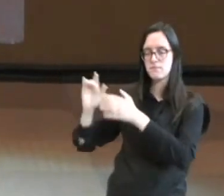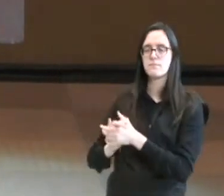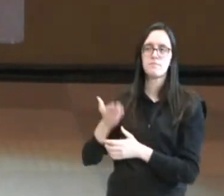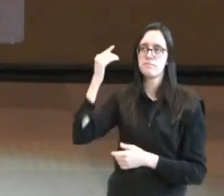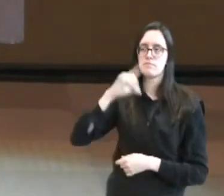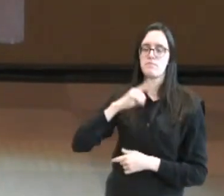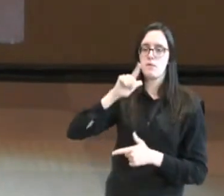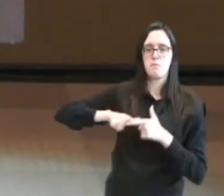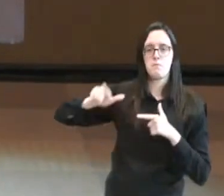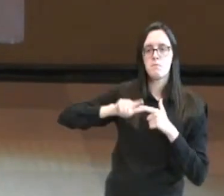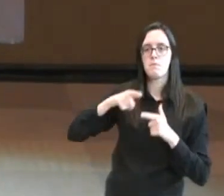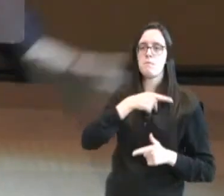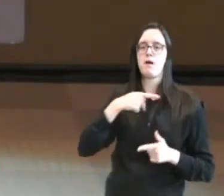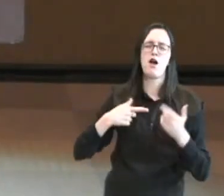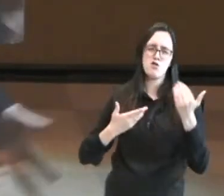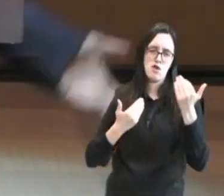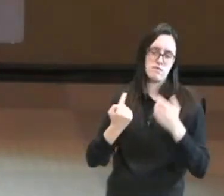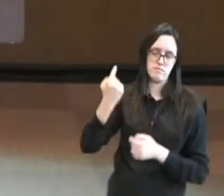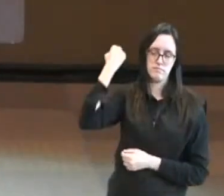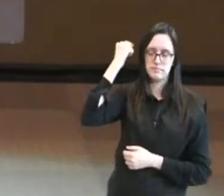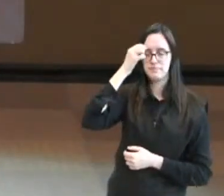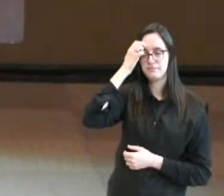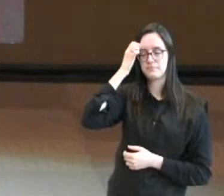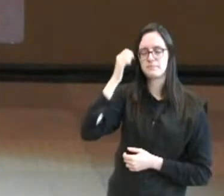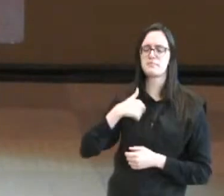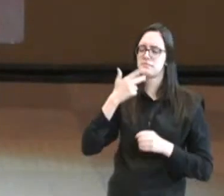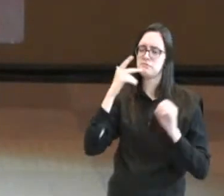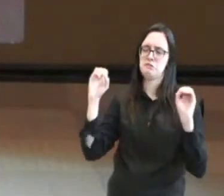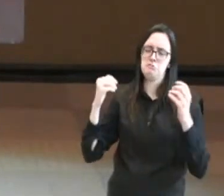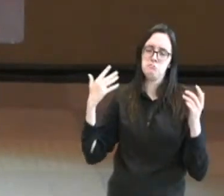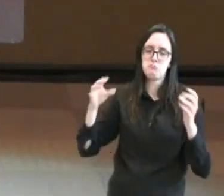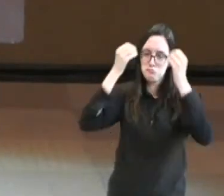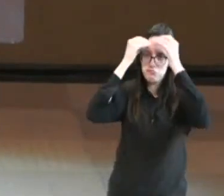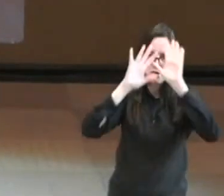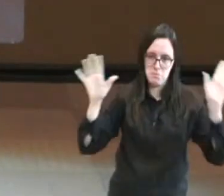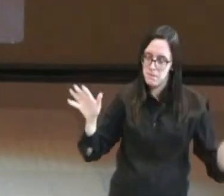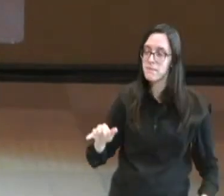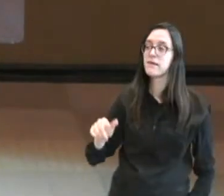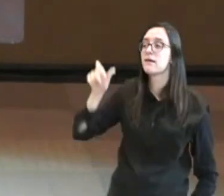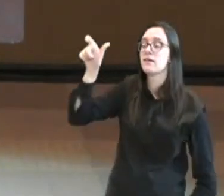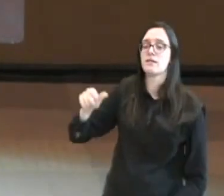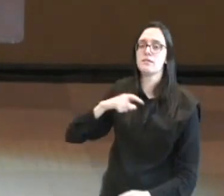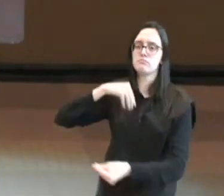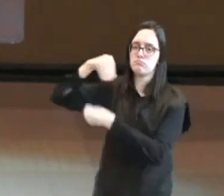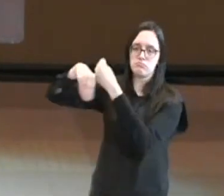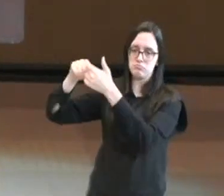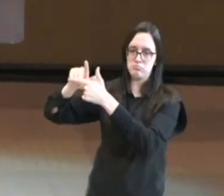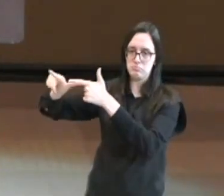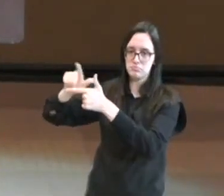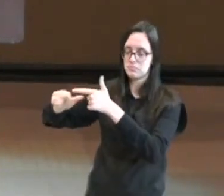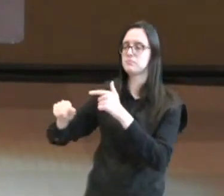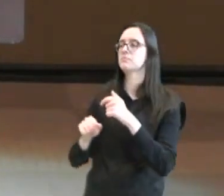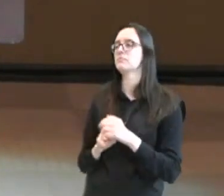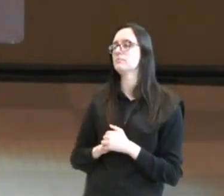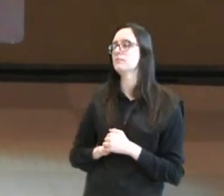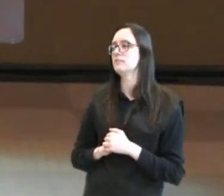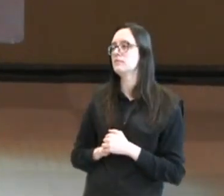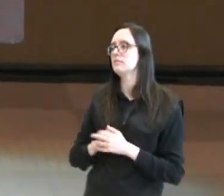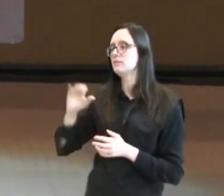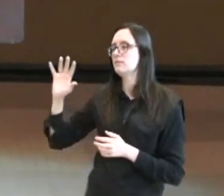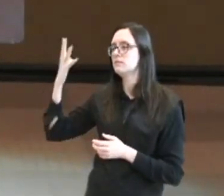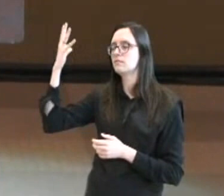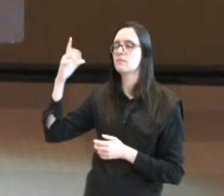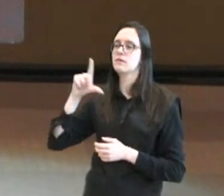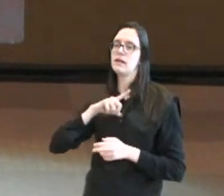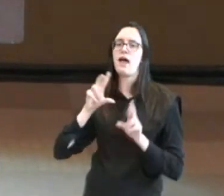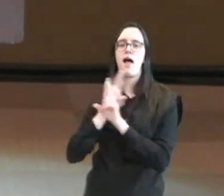um pastor da juventude na época, nem sei quem é, nem quero saber, que se envolveu em alguns casos